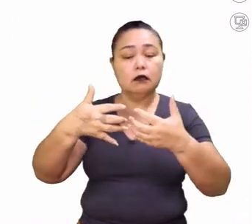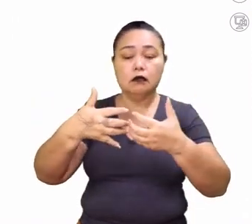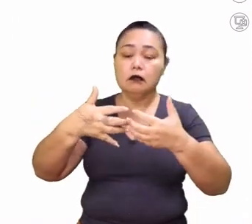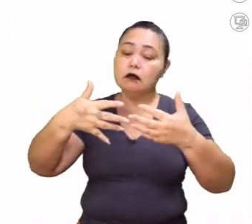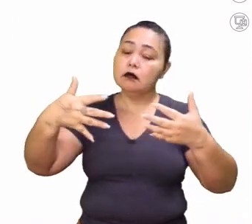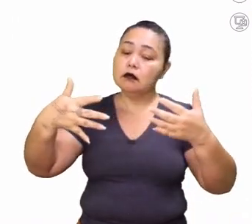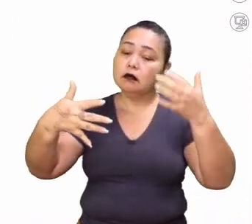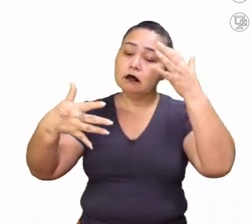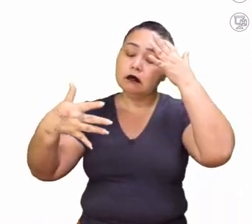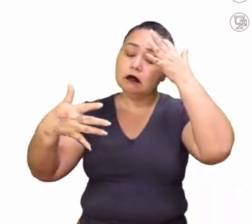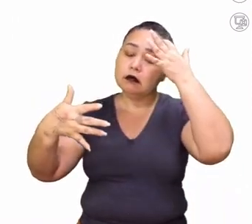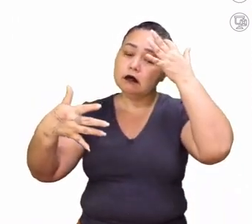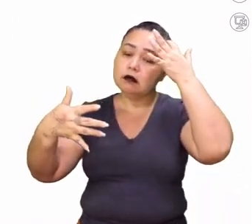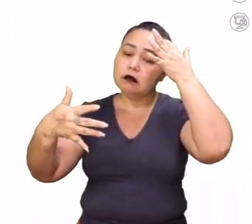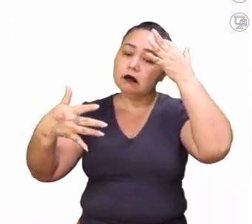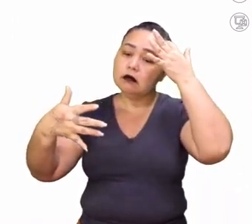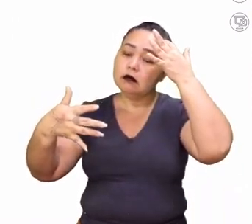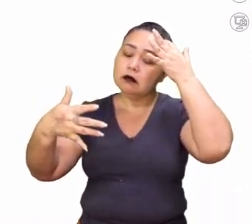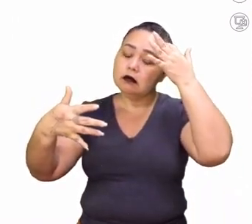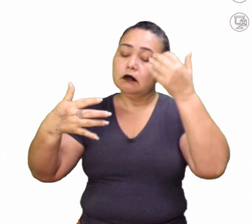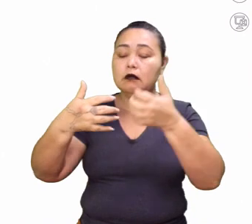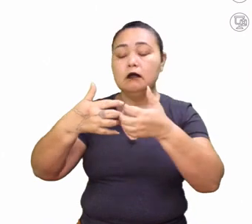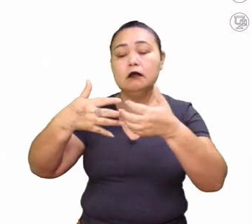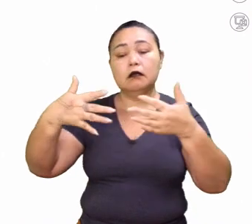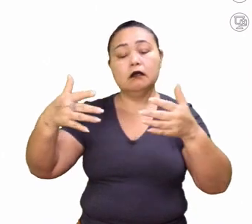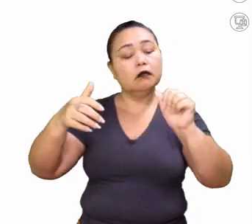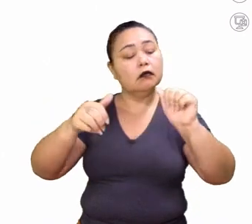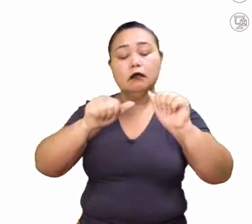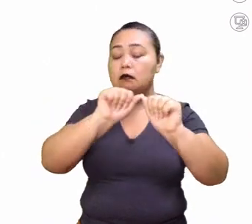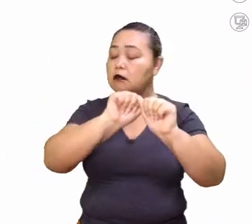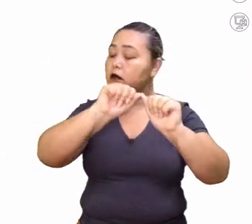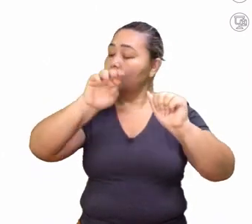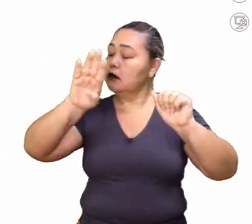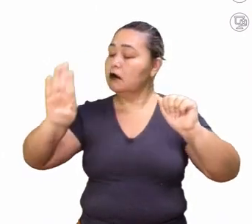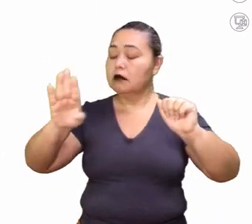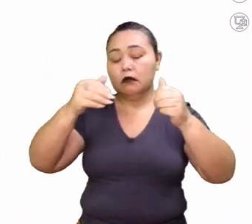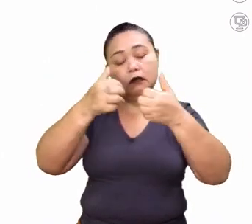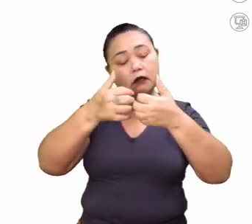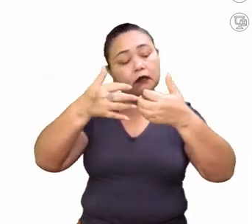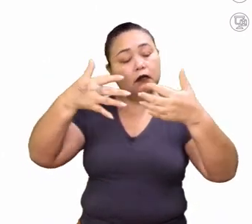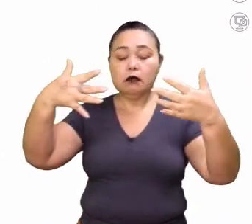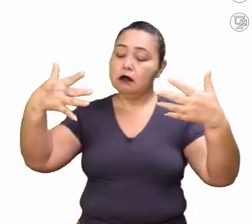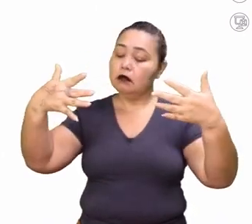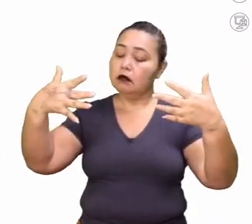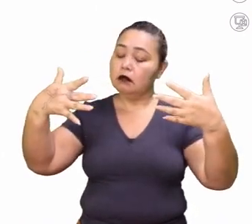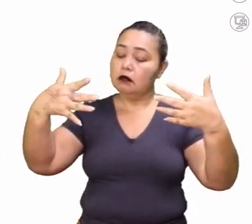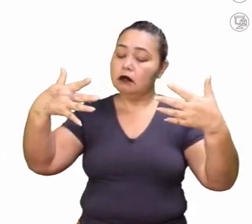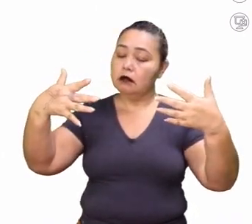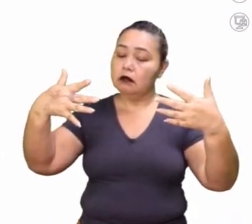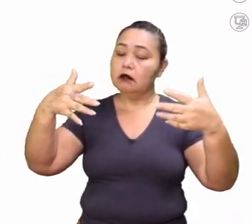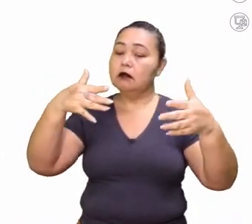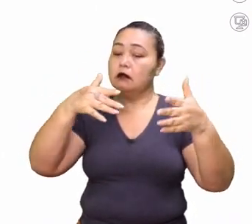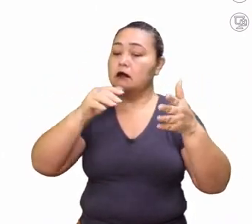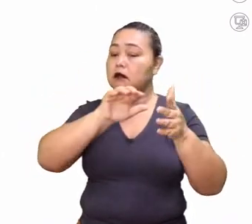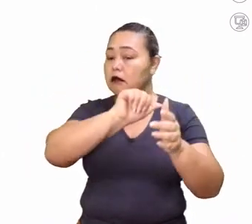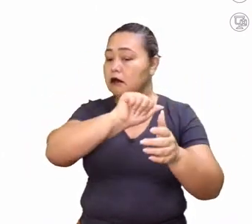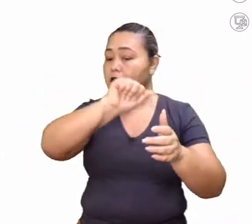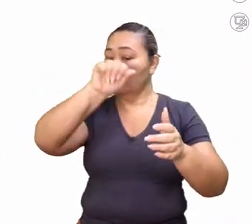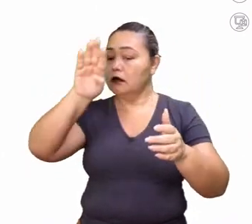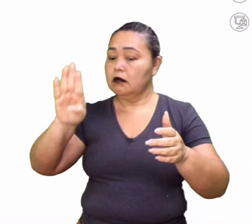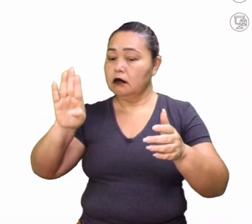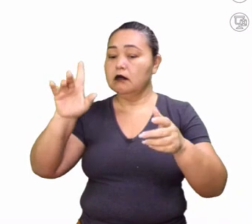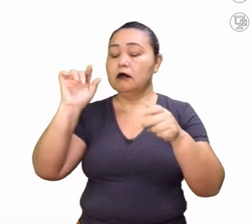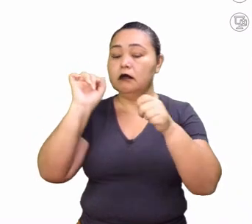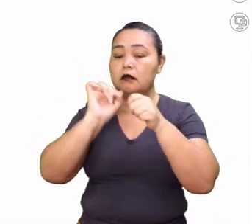no início então AB só só aquele trechinho lá trabalho de A até B é